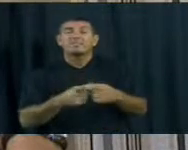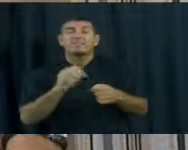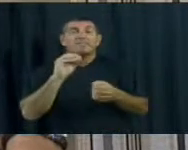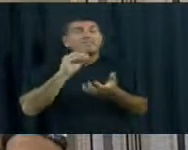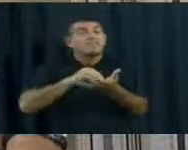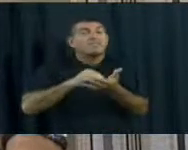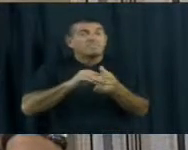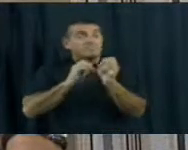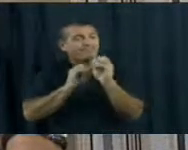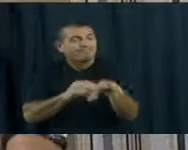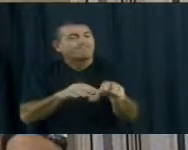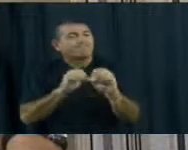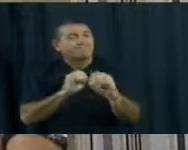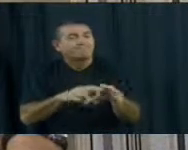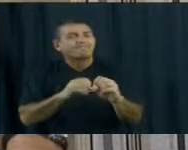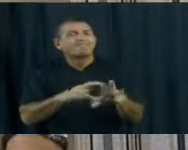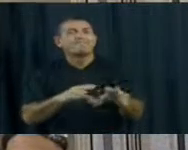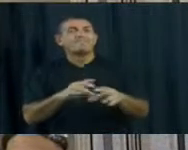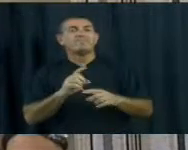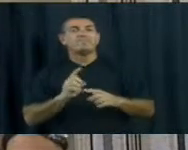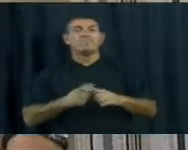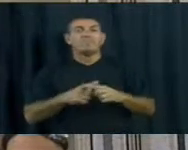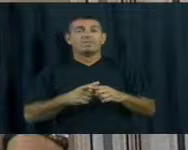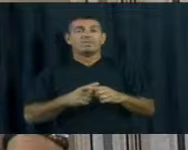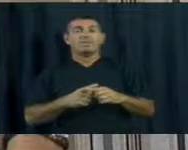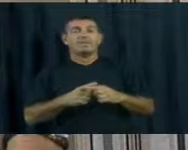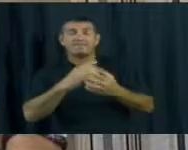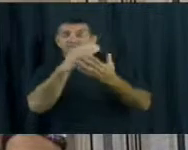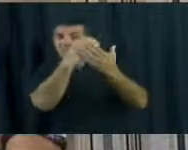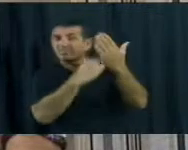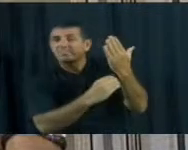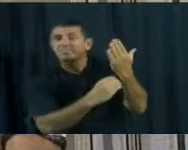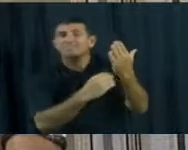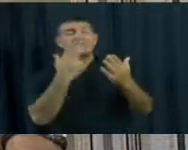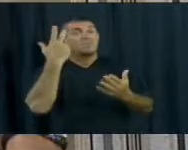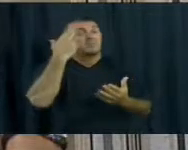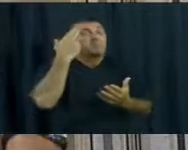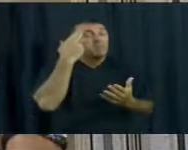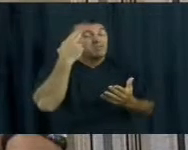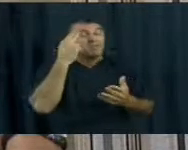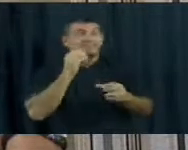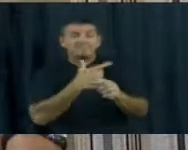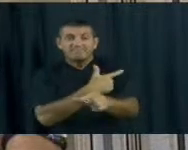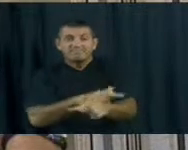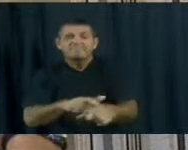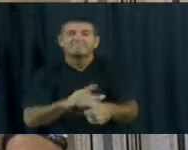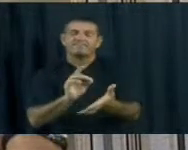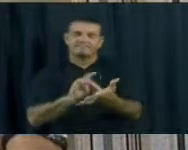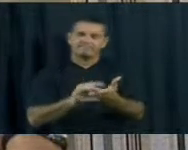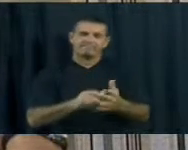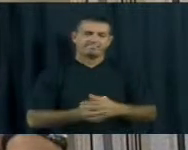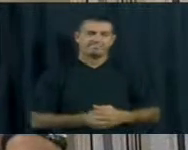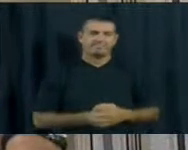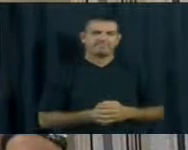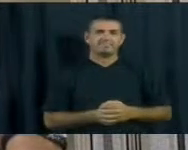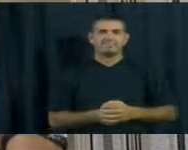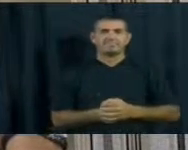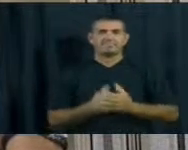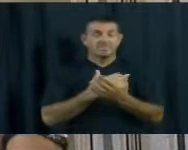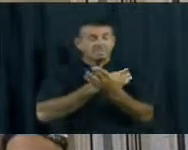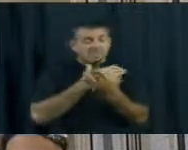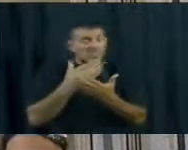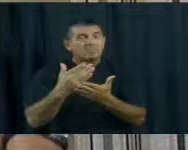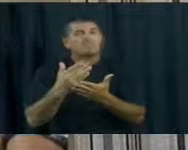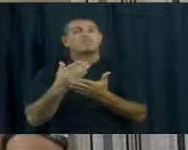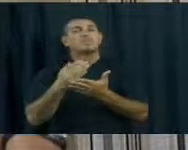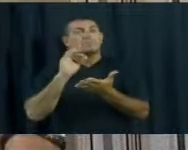não conseguem acompanhar um currículo tradicional na educação. Perfeito. Tá? Então, a gente está abrindo com esse